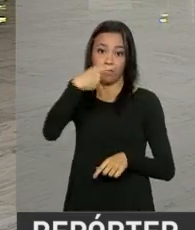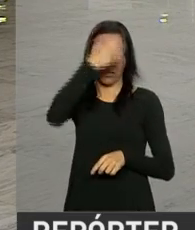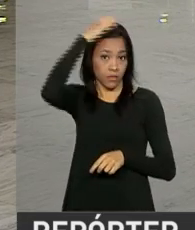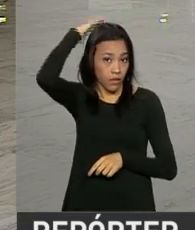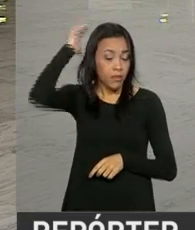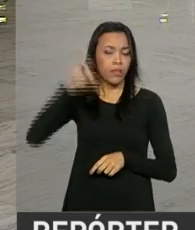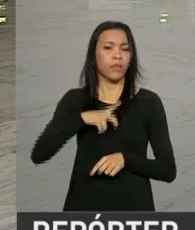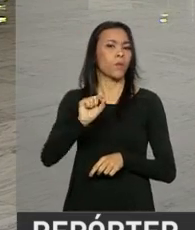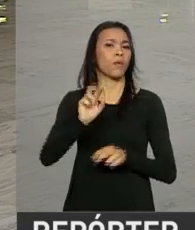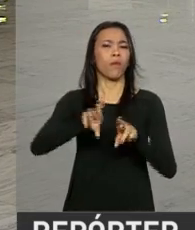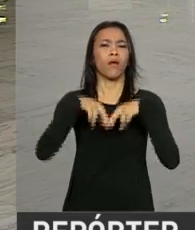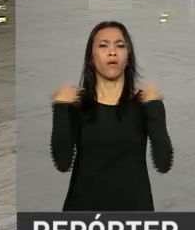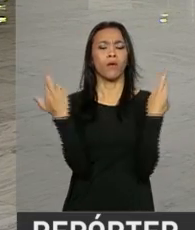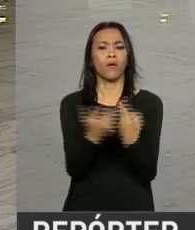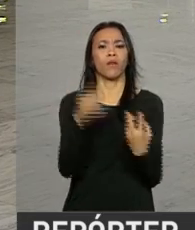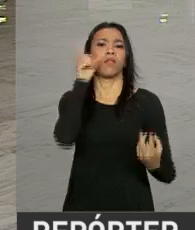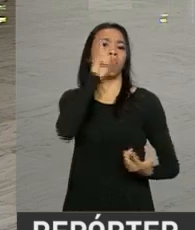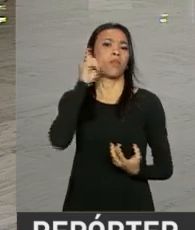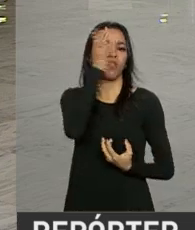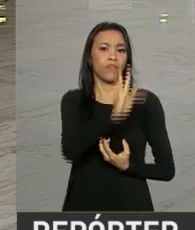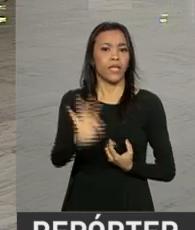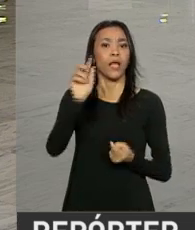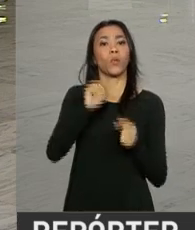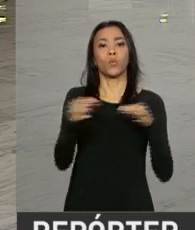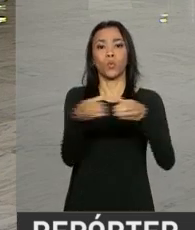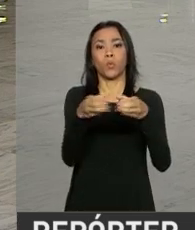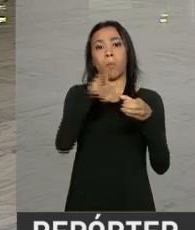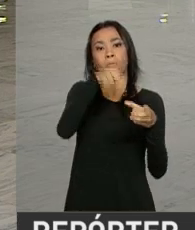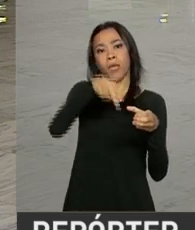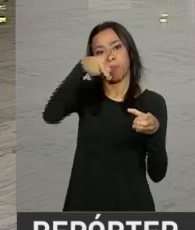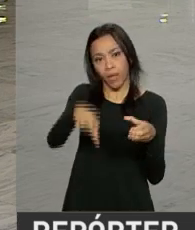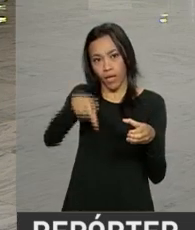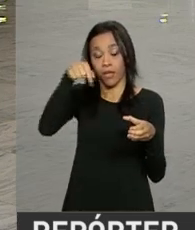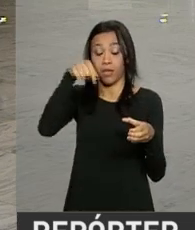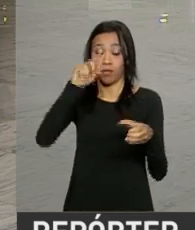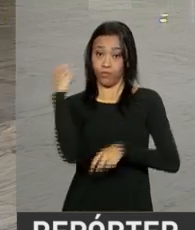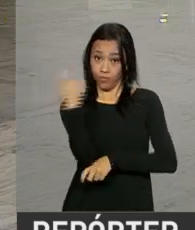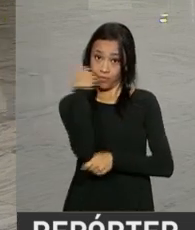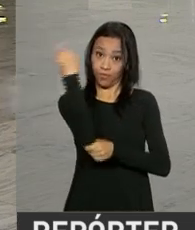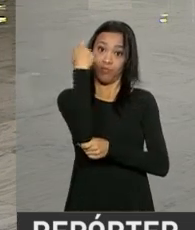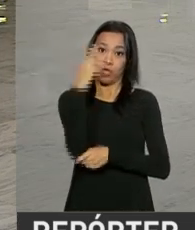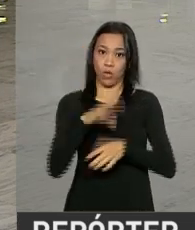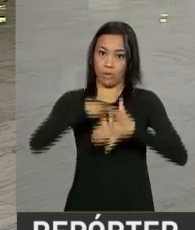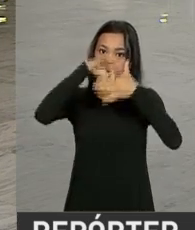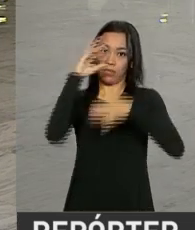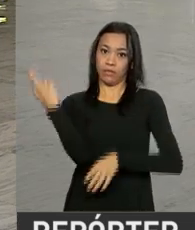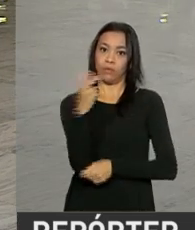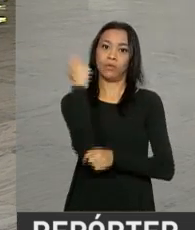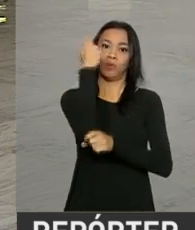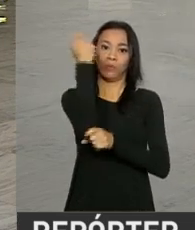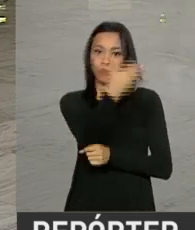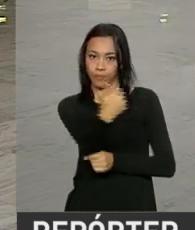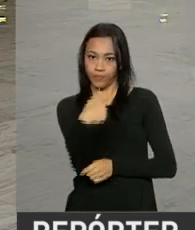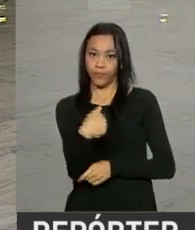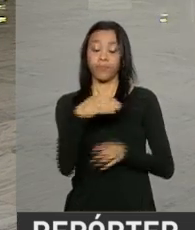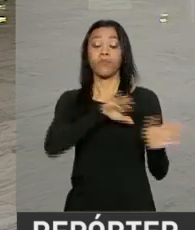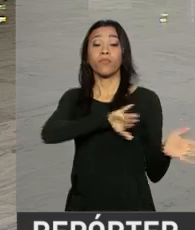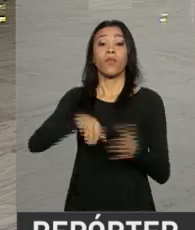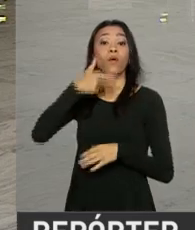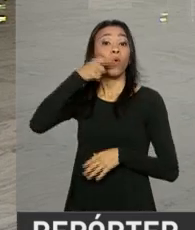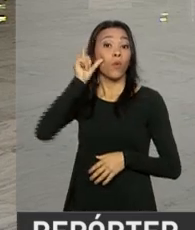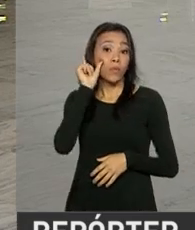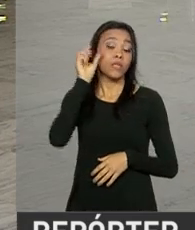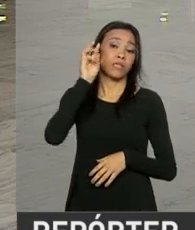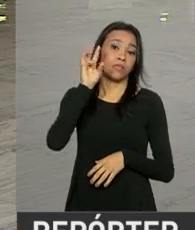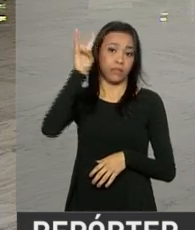está uma reunião com o deputado federal do PP do Rio Grande do Sul, Jerônimo Gorgan. E, Daniele, ontem, na terça-feira, a gente